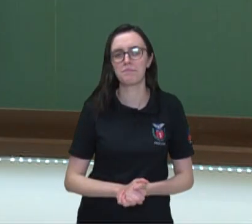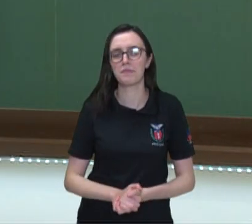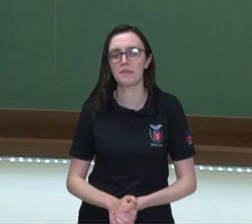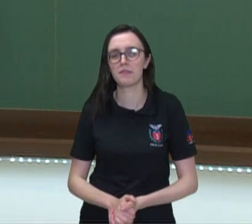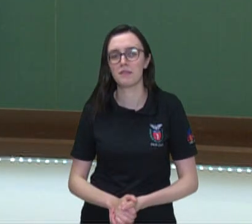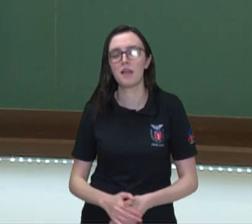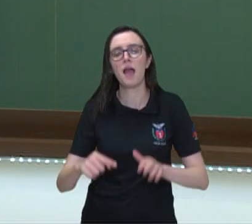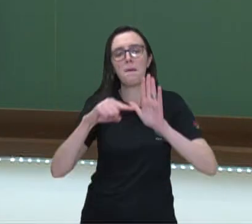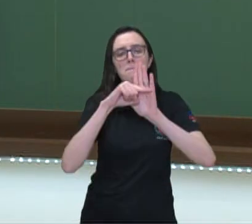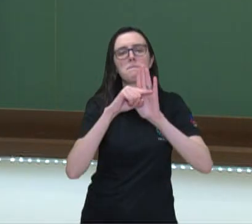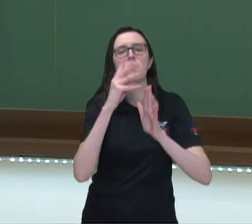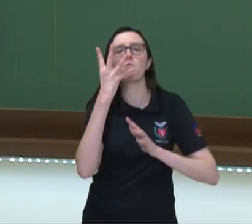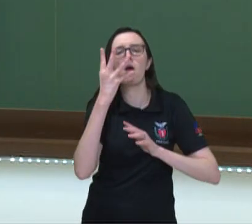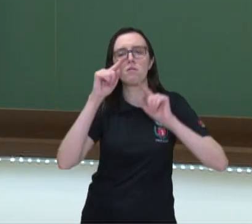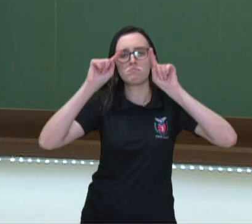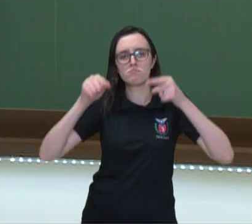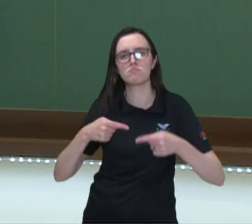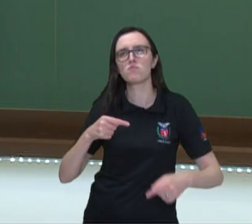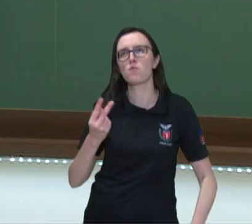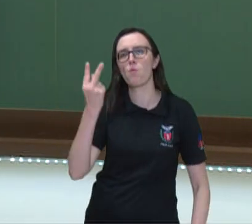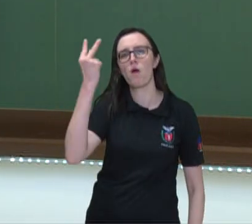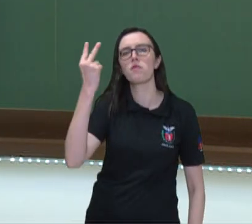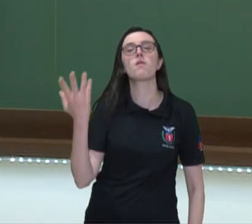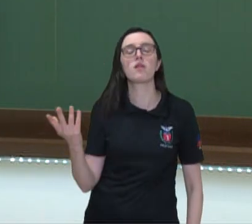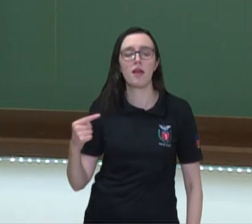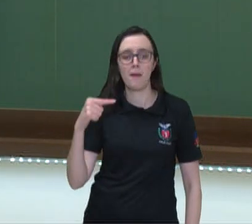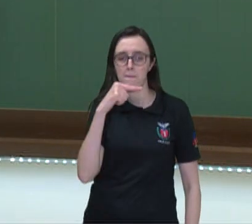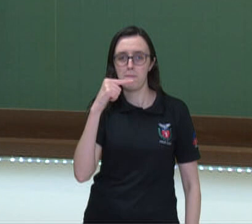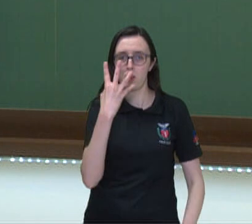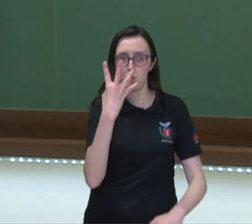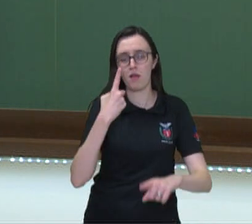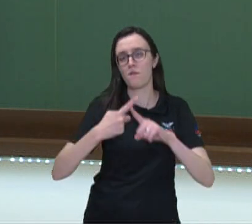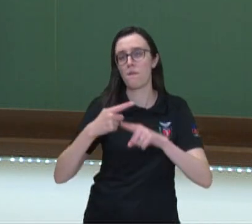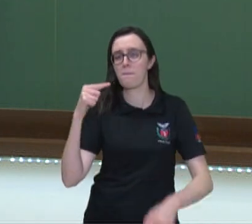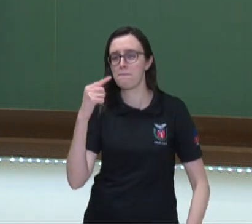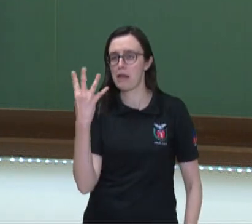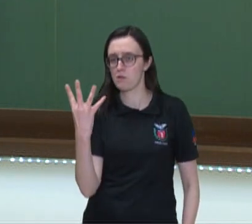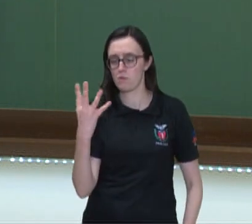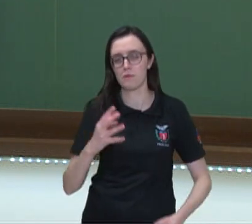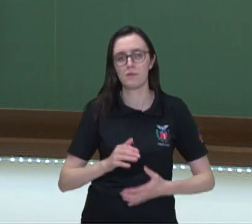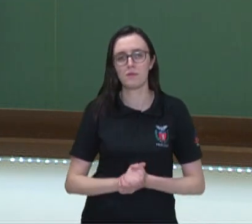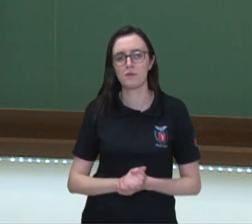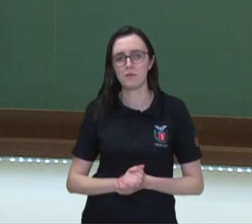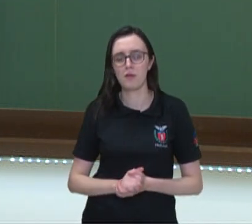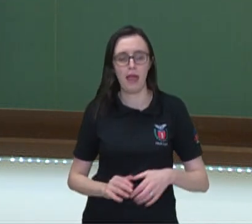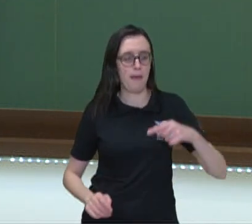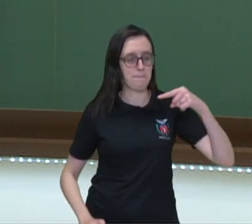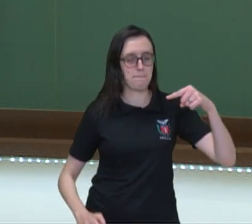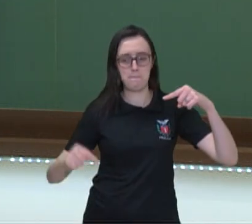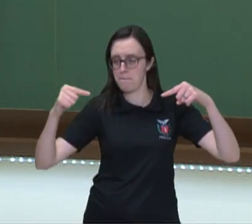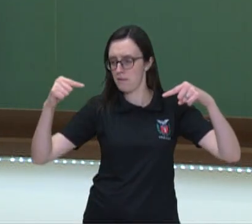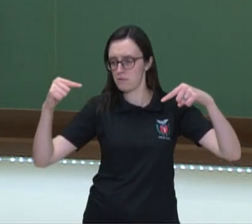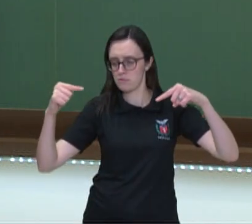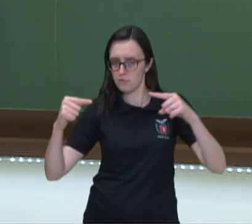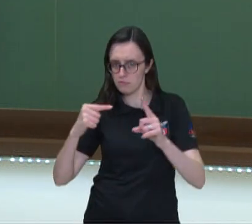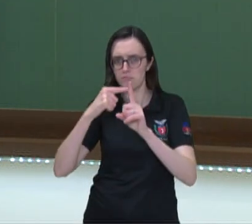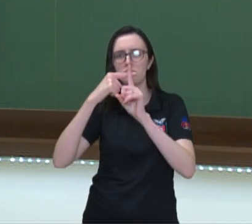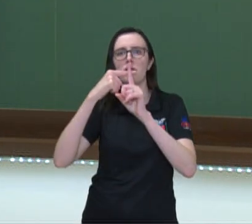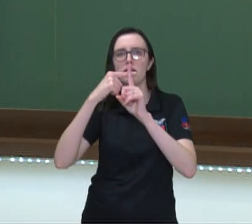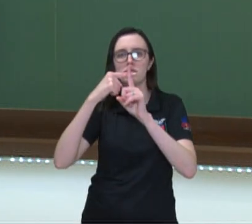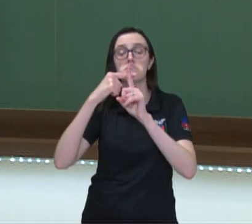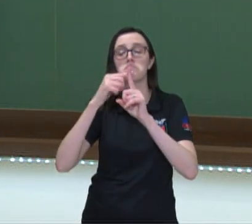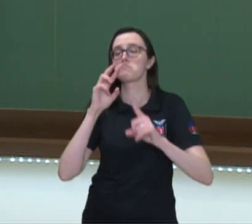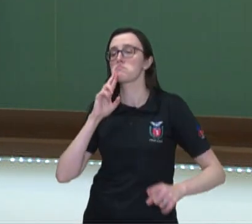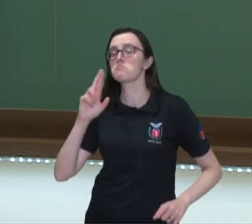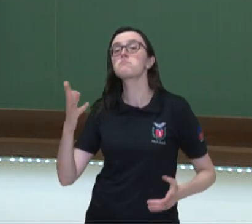Menos 4 ao quadrado é o quê? Menos 4 vezes menos 4. Menos com menos é mais. Então